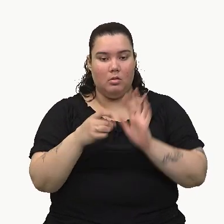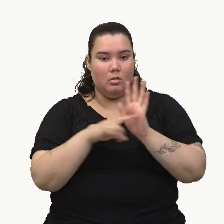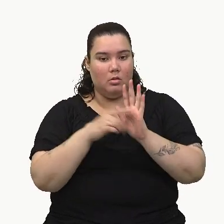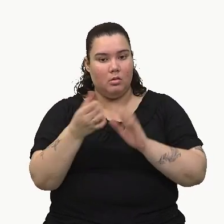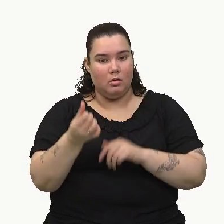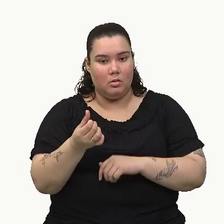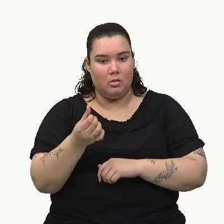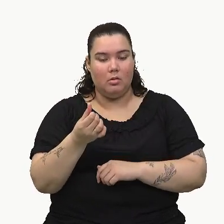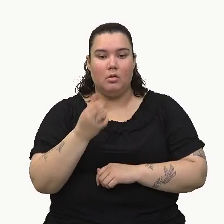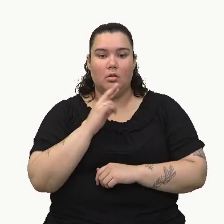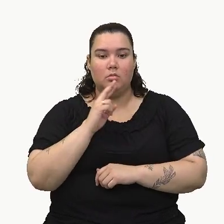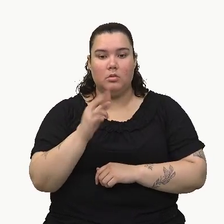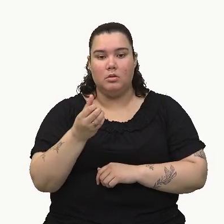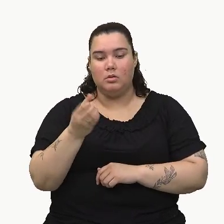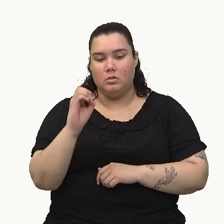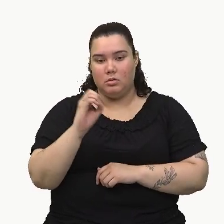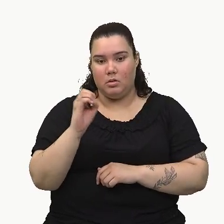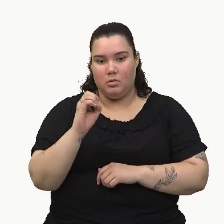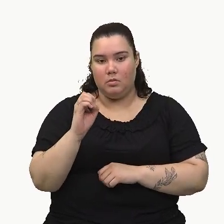menos 6 é 0.